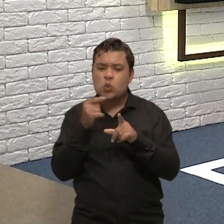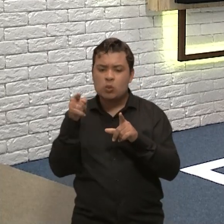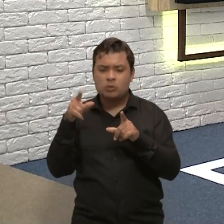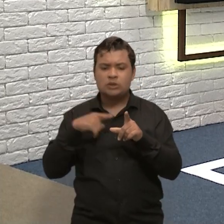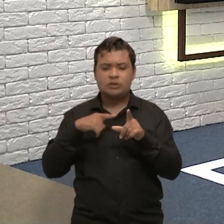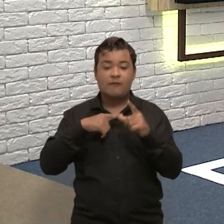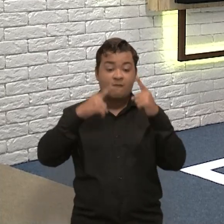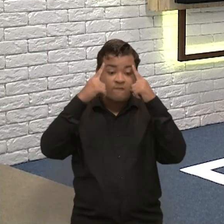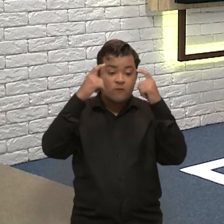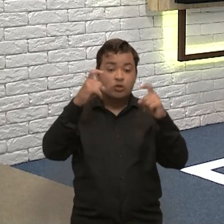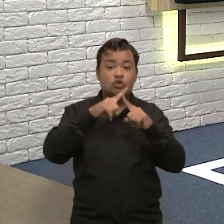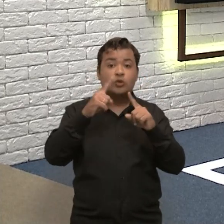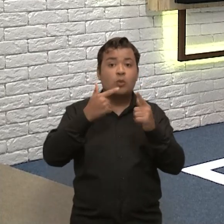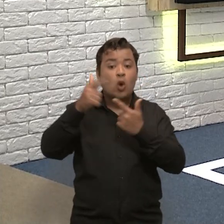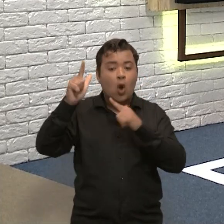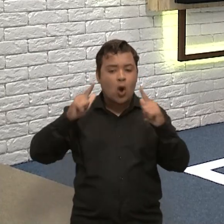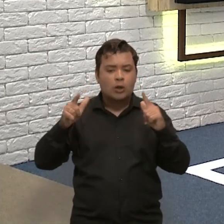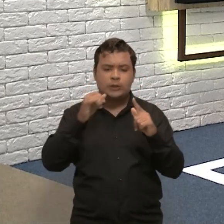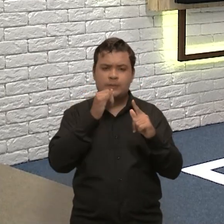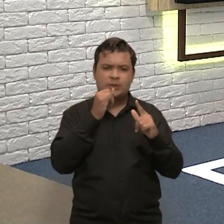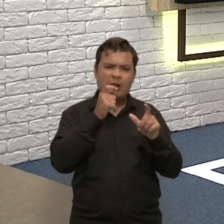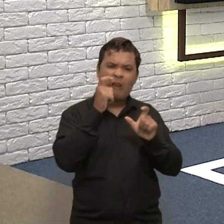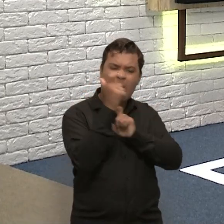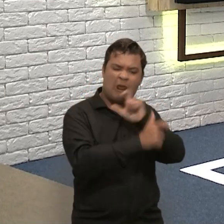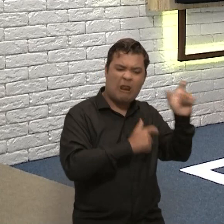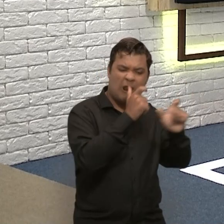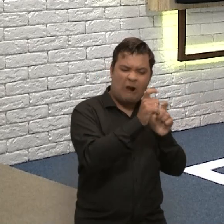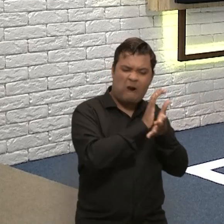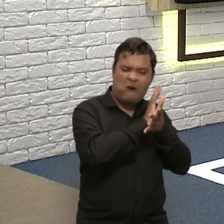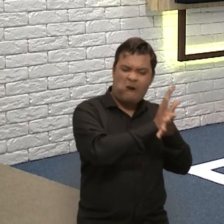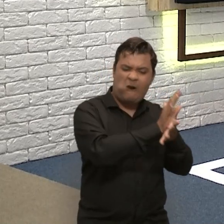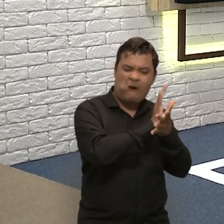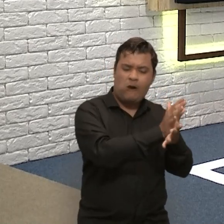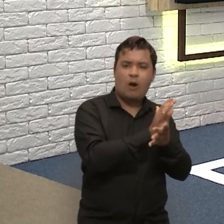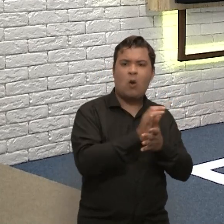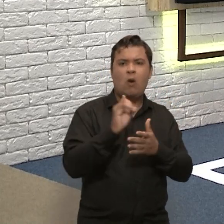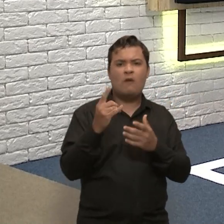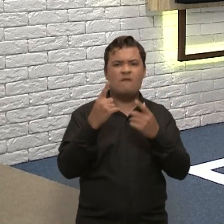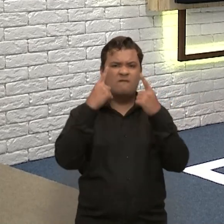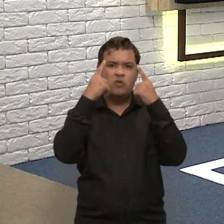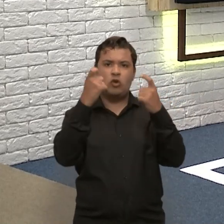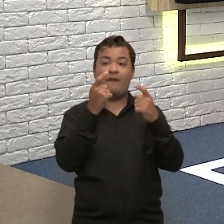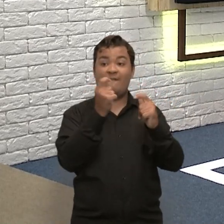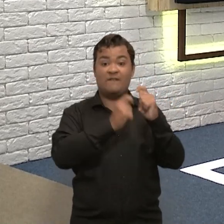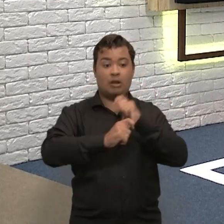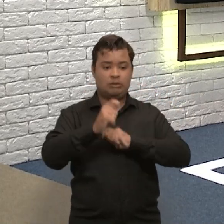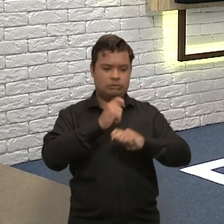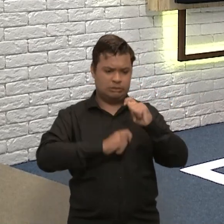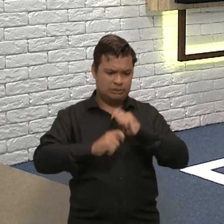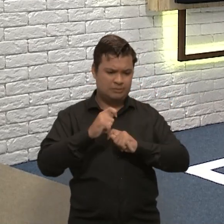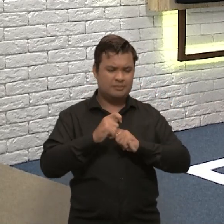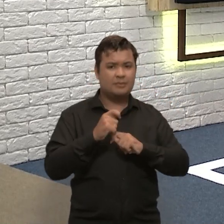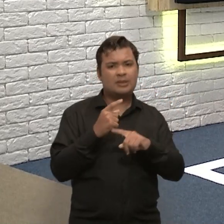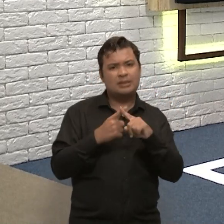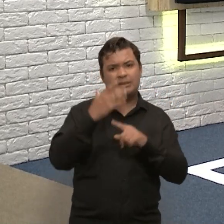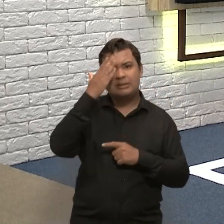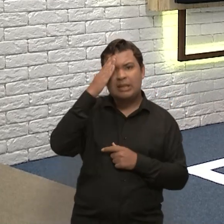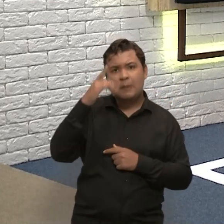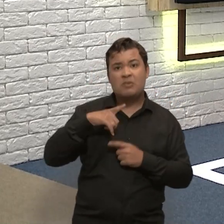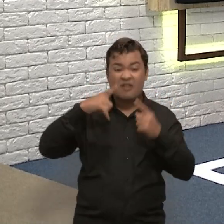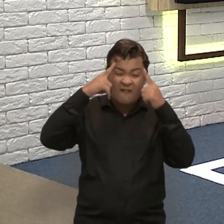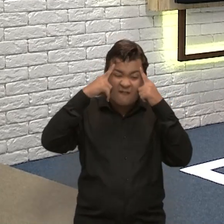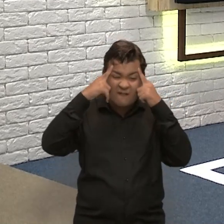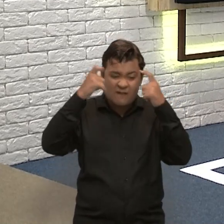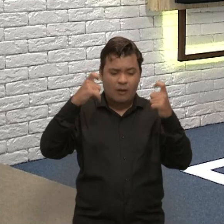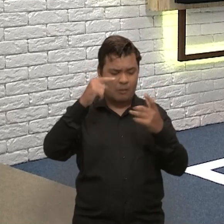outros tipos de violência, como psicológica, financeira? A gente sabe que a violência contra a mulher, ela pode ser dividida em diferentes